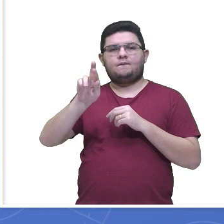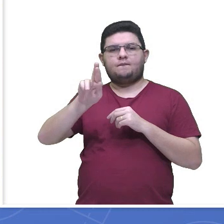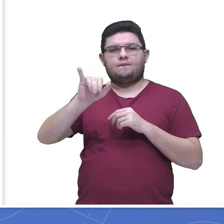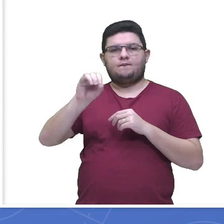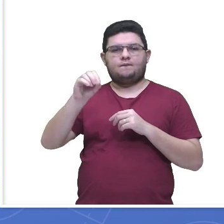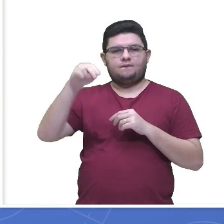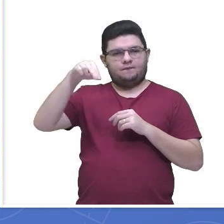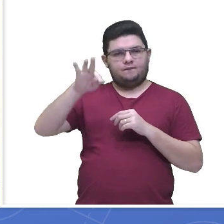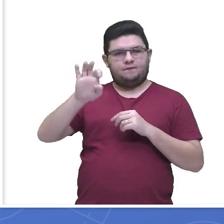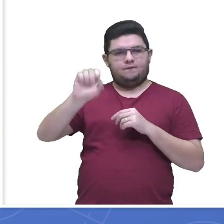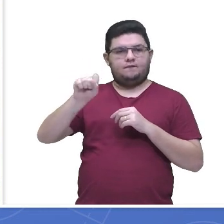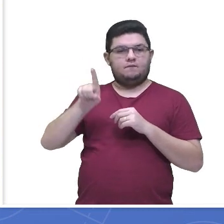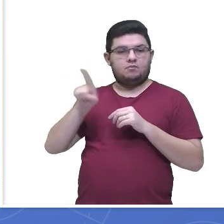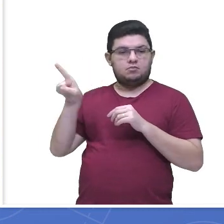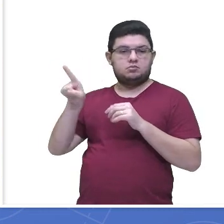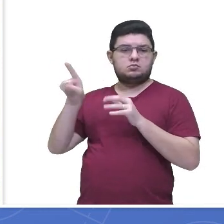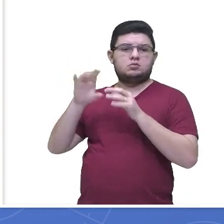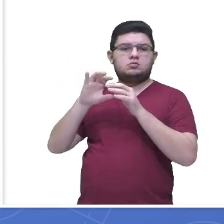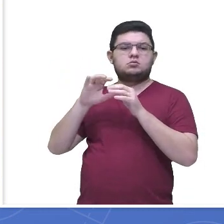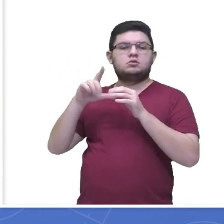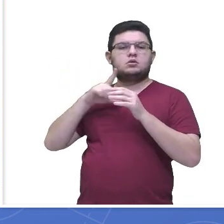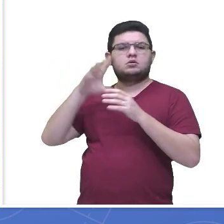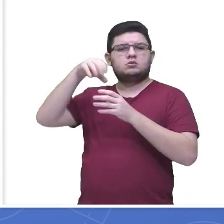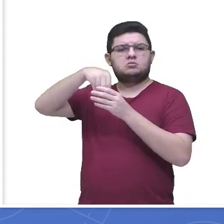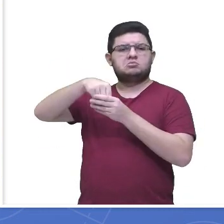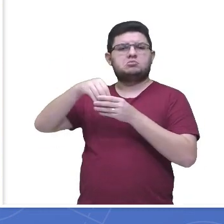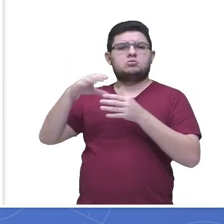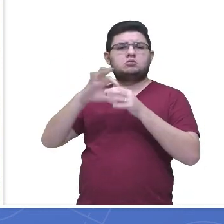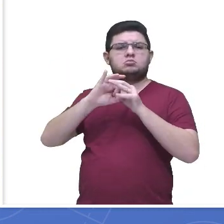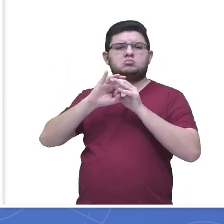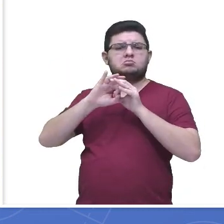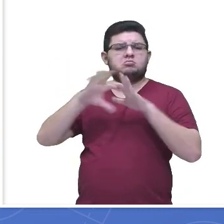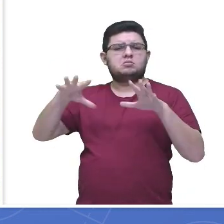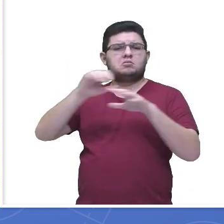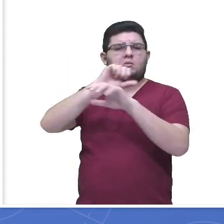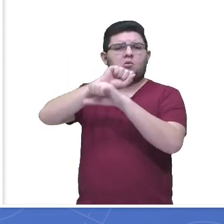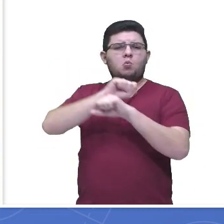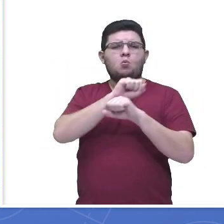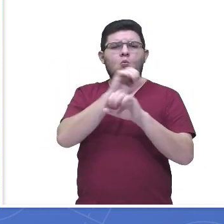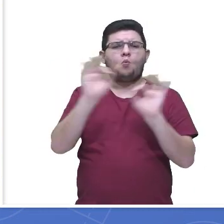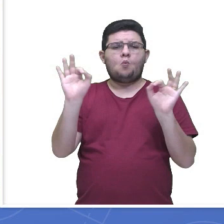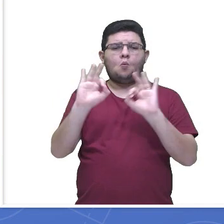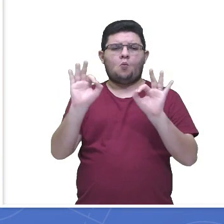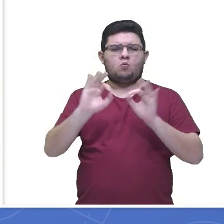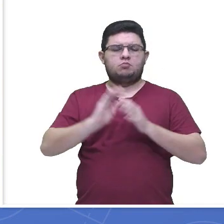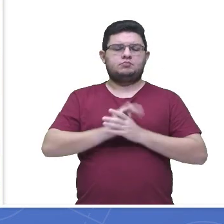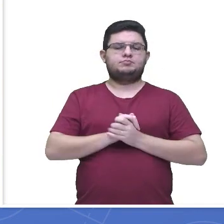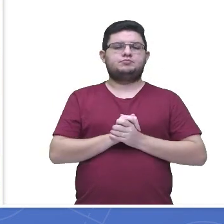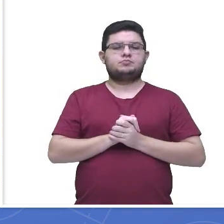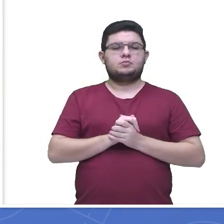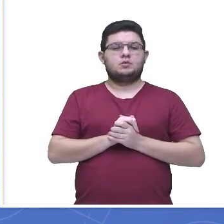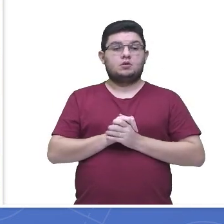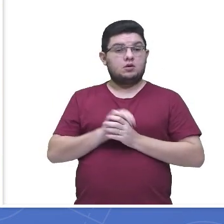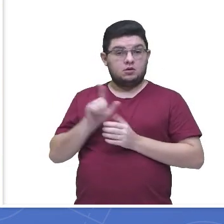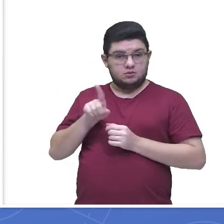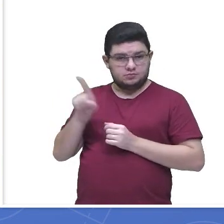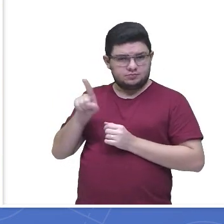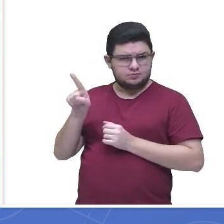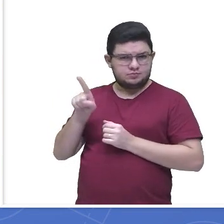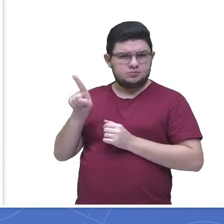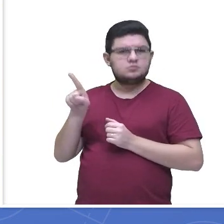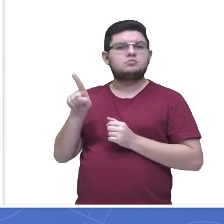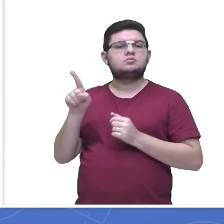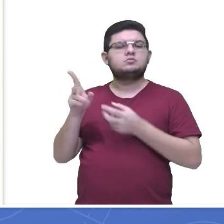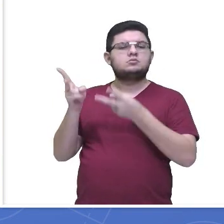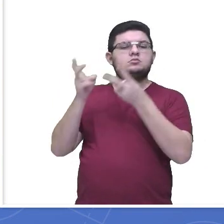livre aí no citoplasma, ele fica espalhado no citoplasma da célula, tá? Então, além dessa bactéria que a gente está